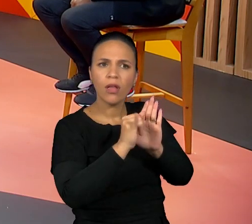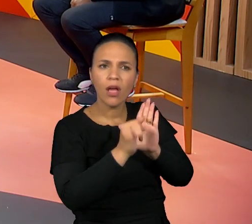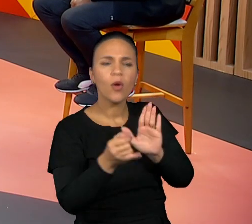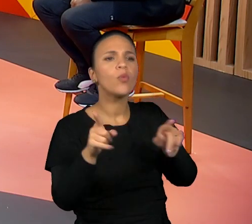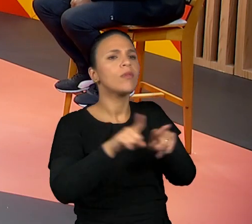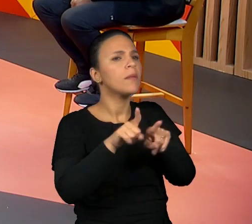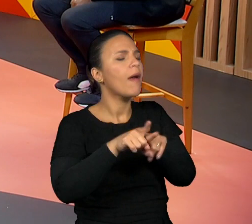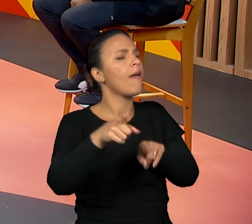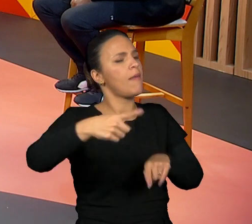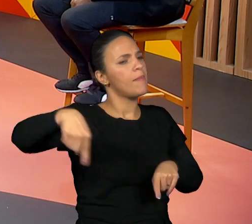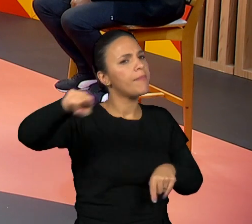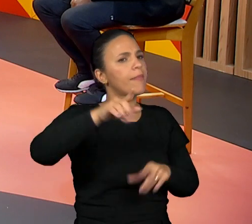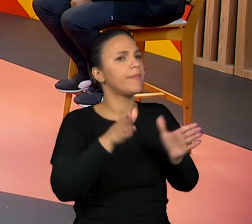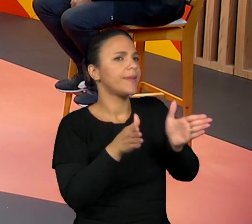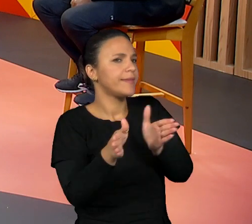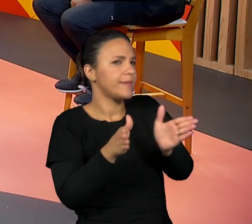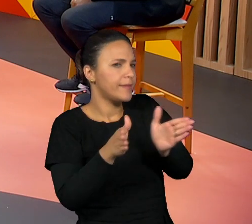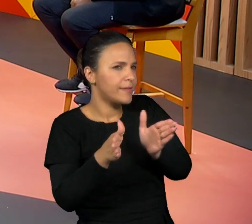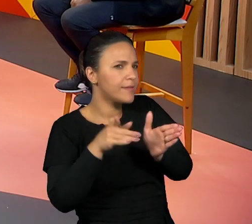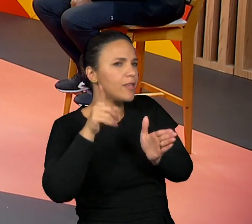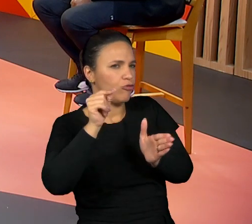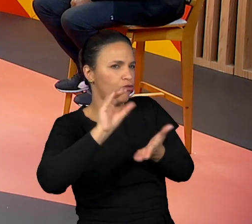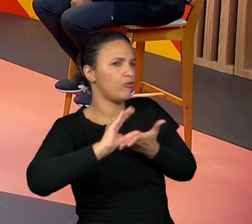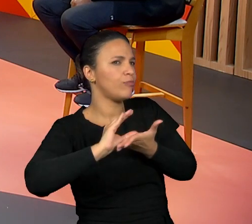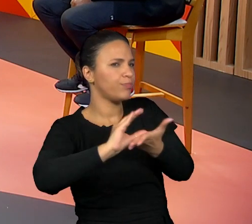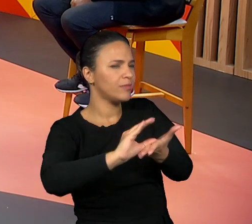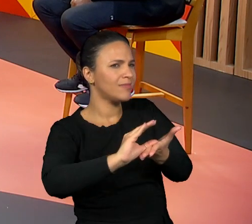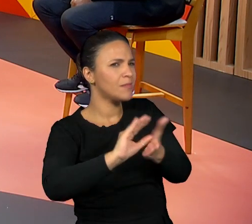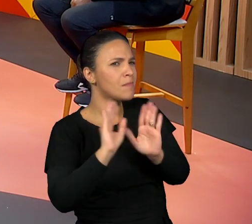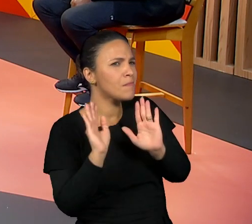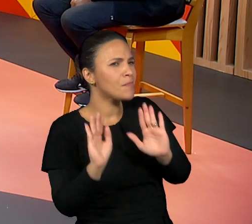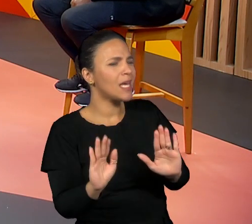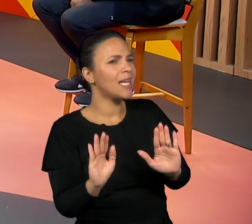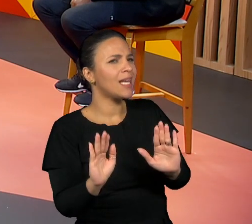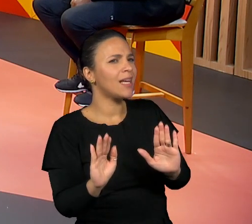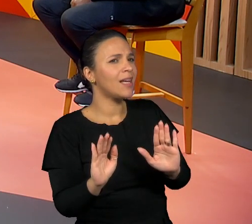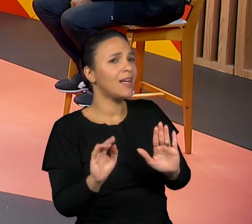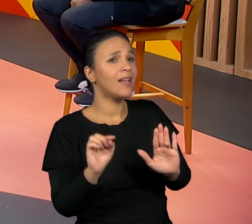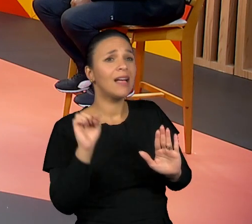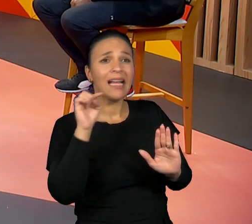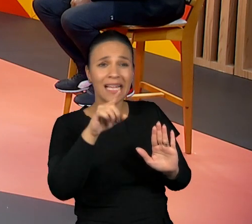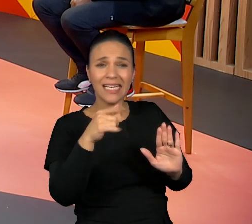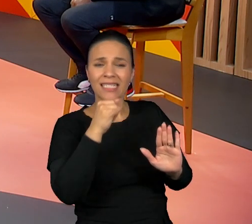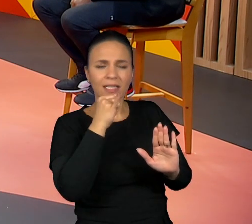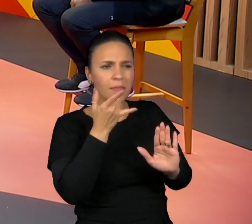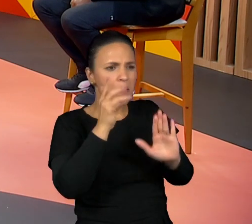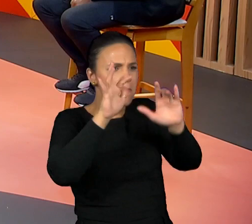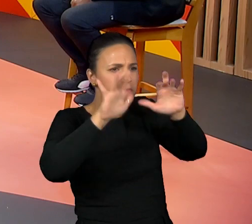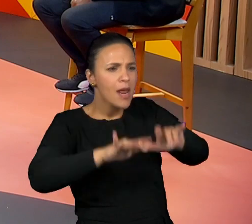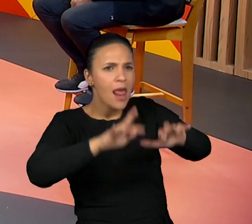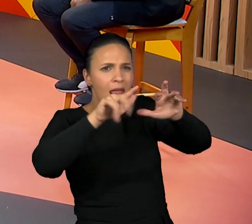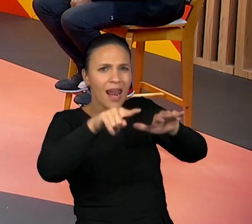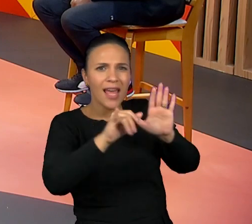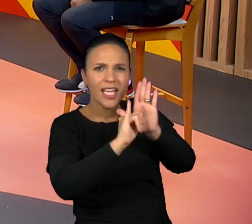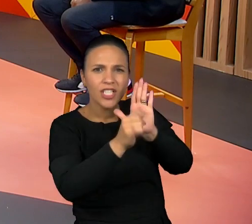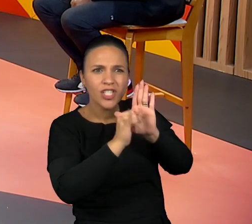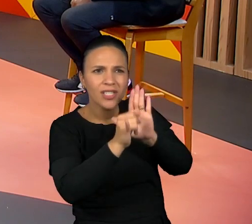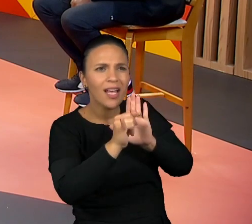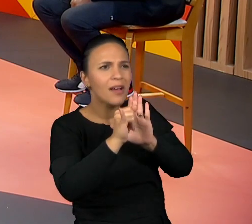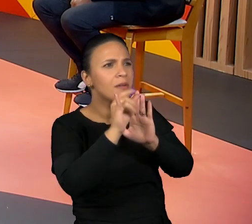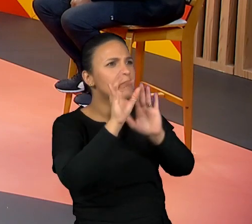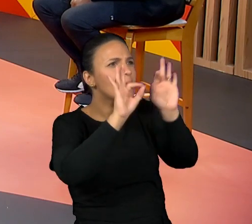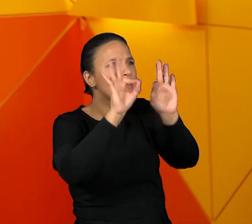tenham acesso a esses investimentos e muitas vezes o próprio preenchimento desse edital já é